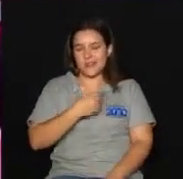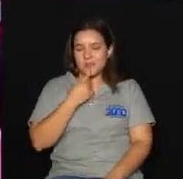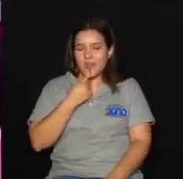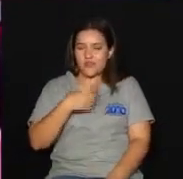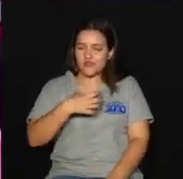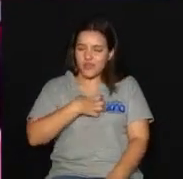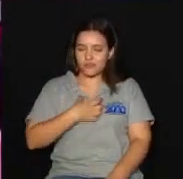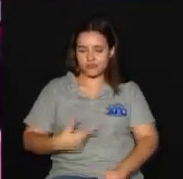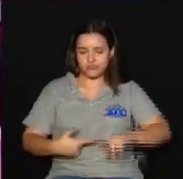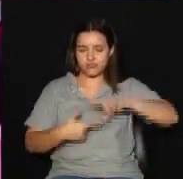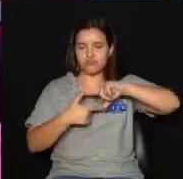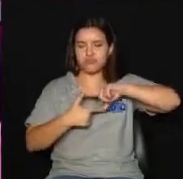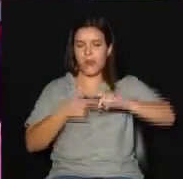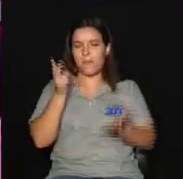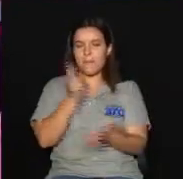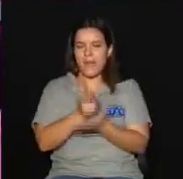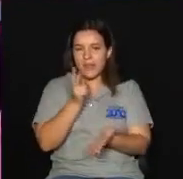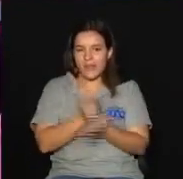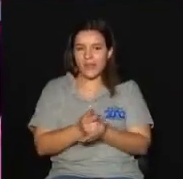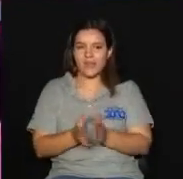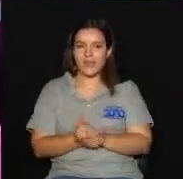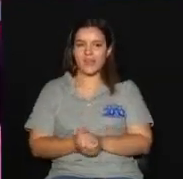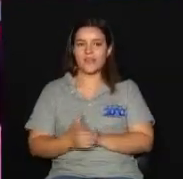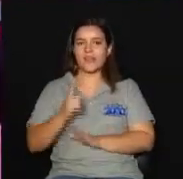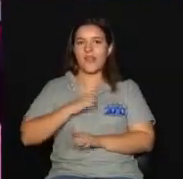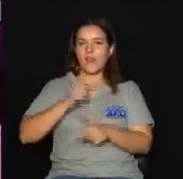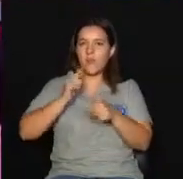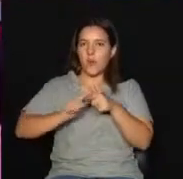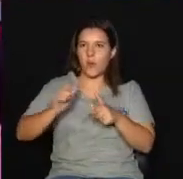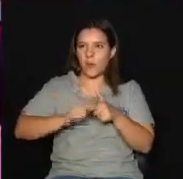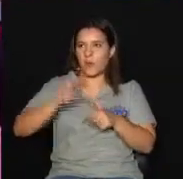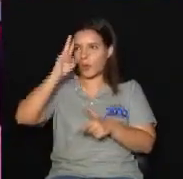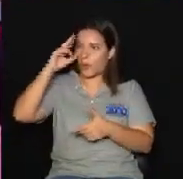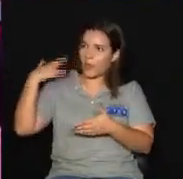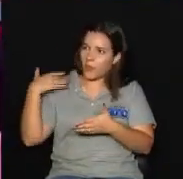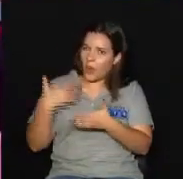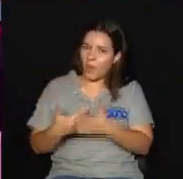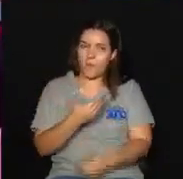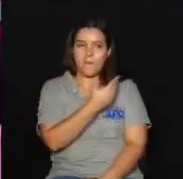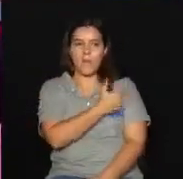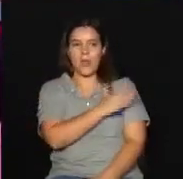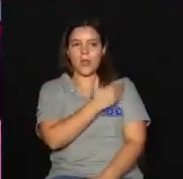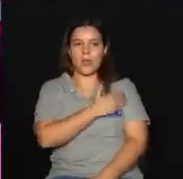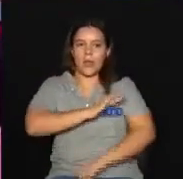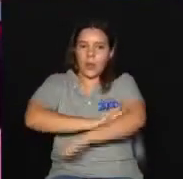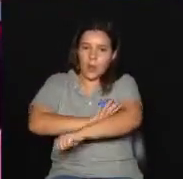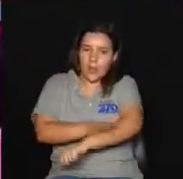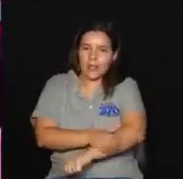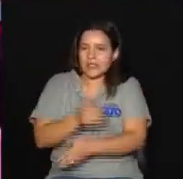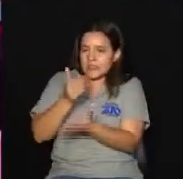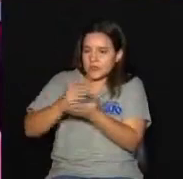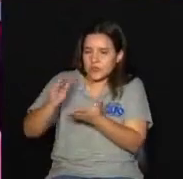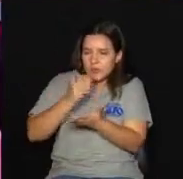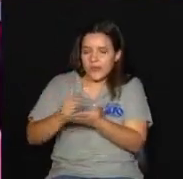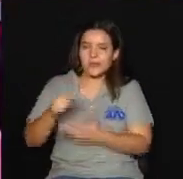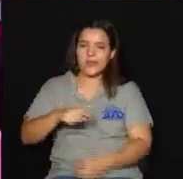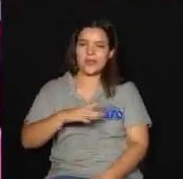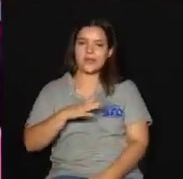uma cidade que tem problemas históricos de preconceito, de racismo, de exclusão,